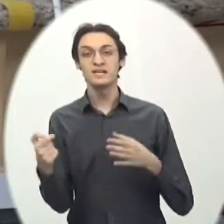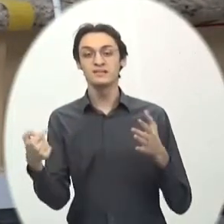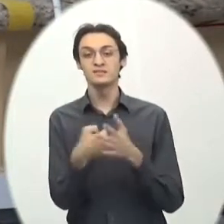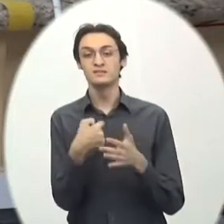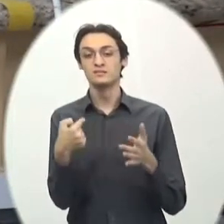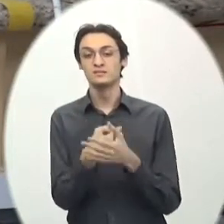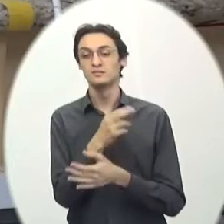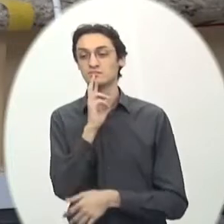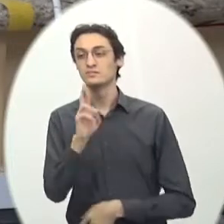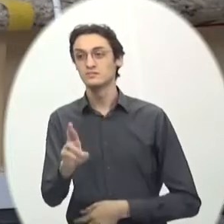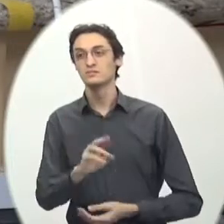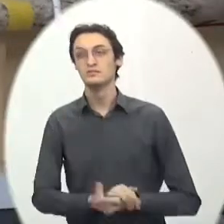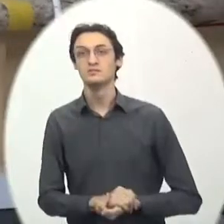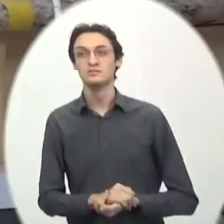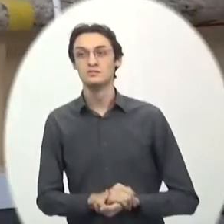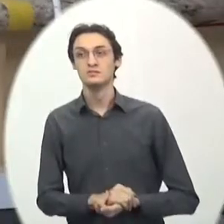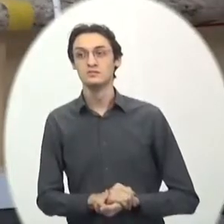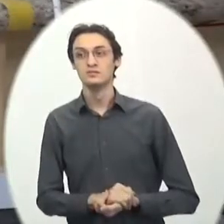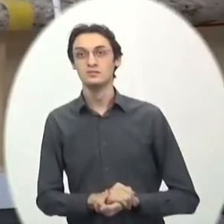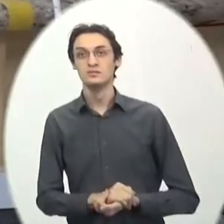interesse. Tá ok, então.